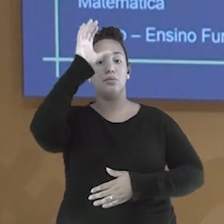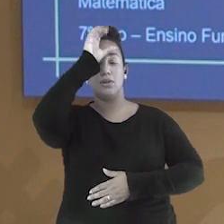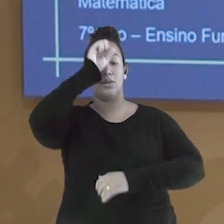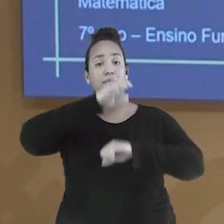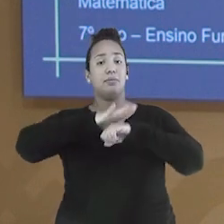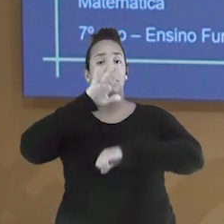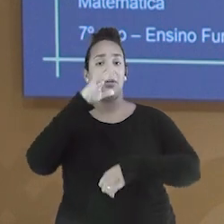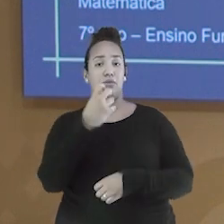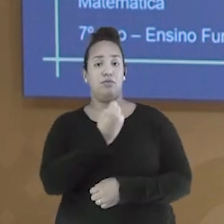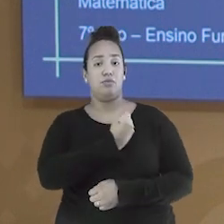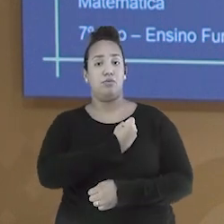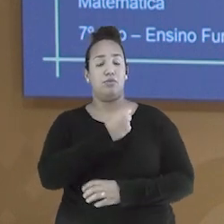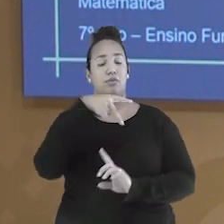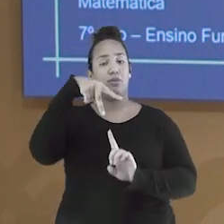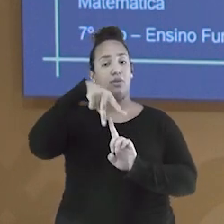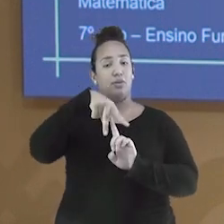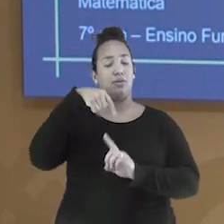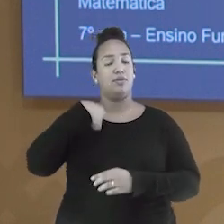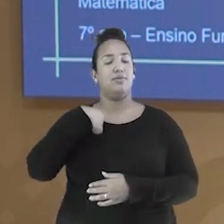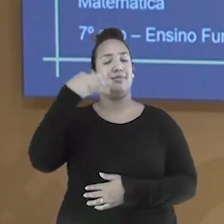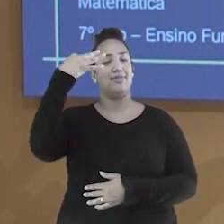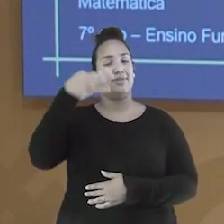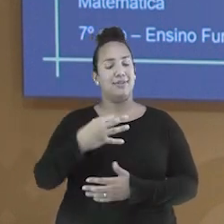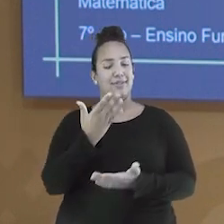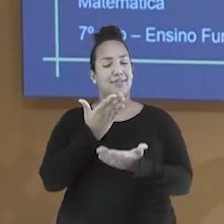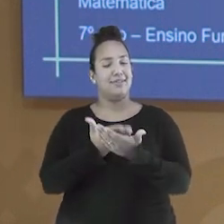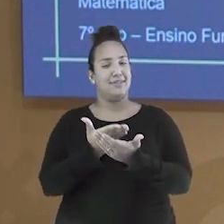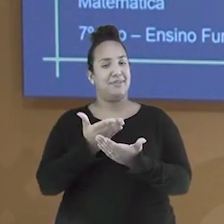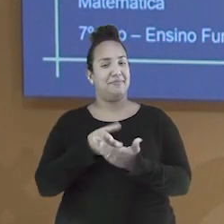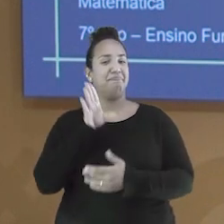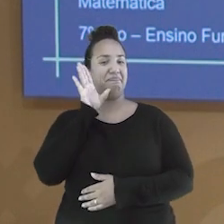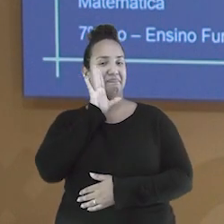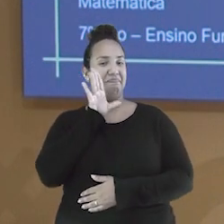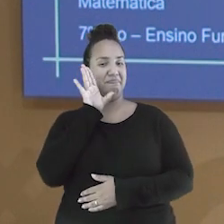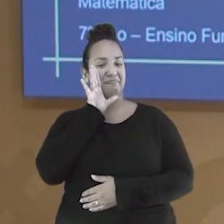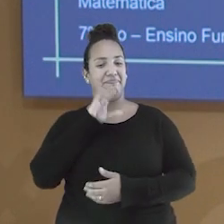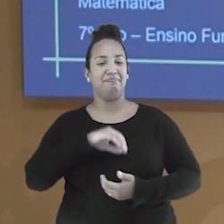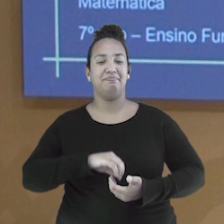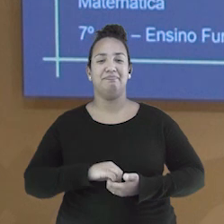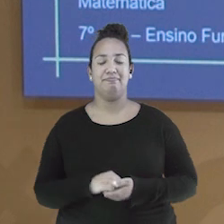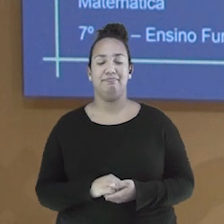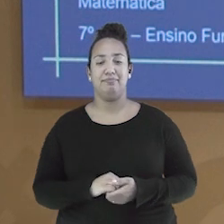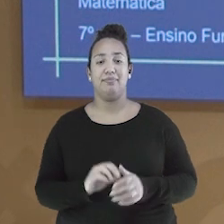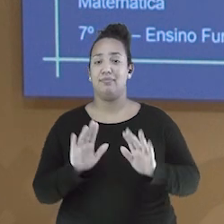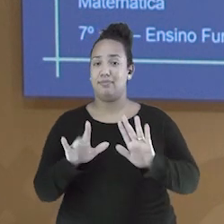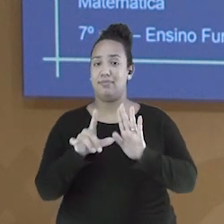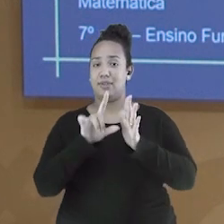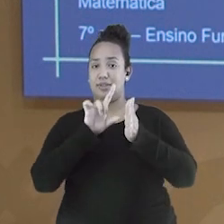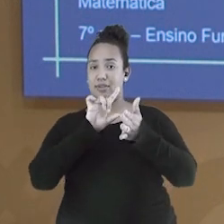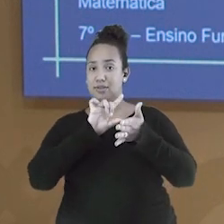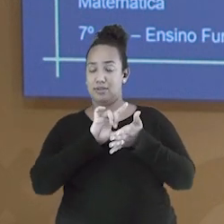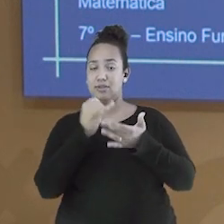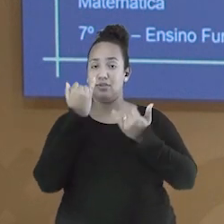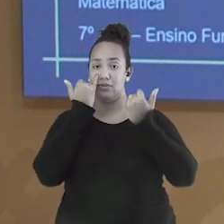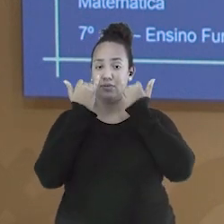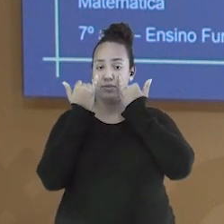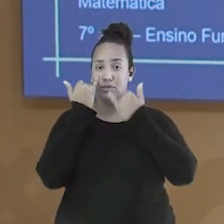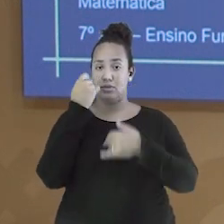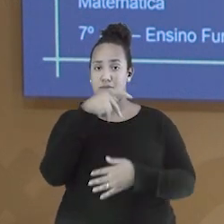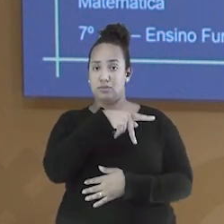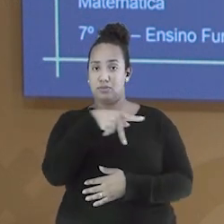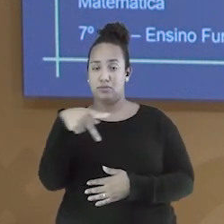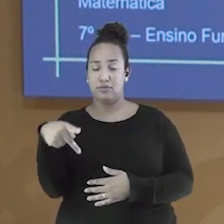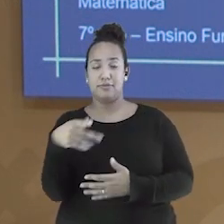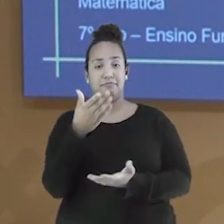números inteiros. Tenho certeza que será uma aula muito divertida. Antes de começar, vou passar algumas informações